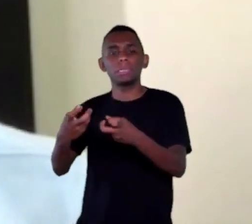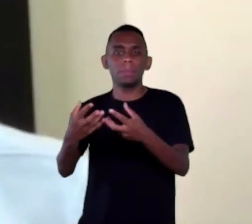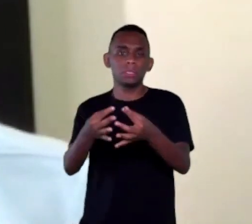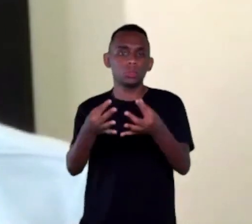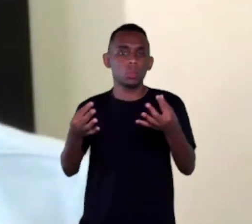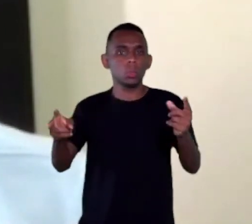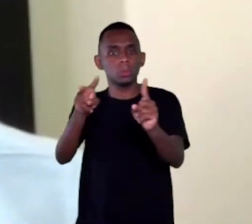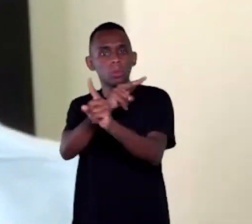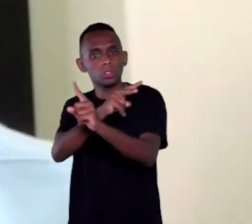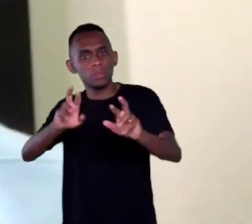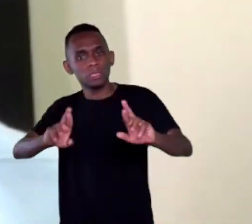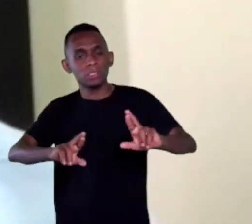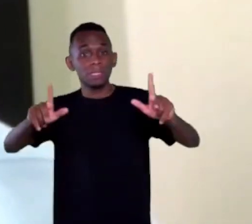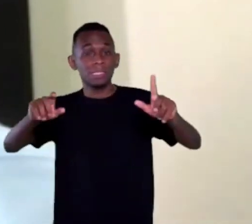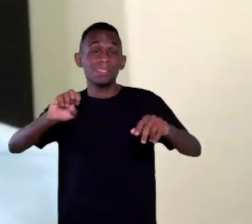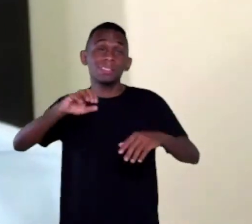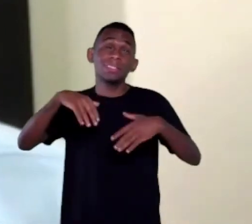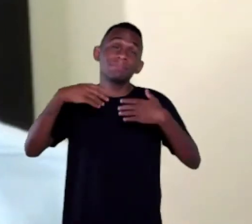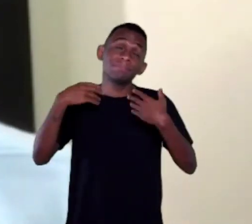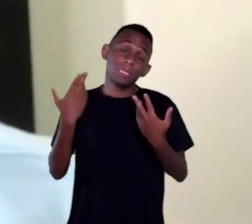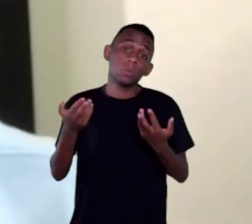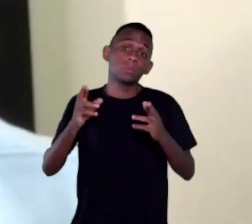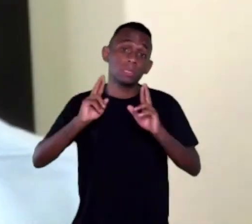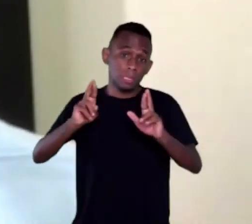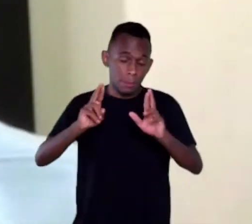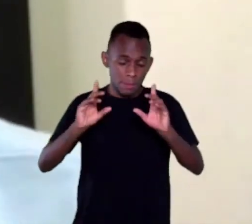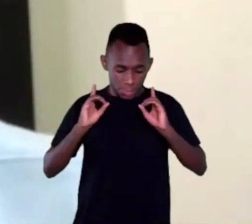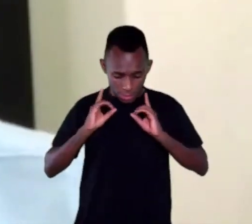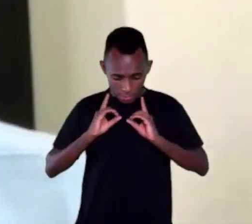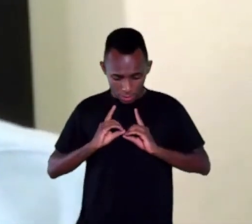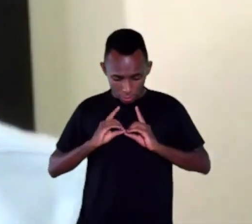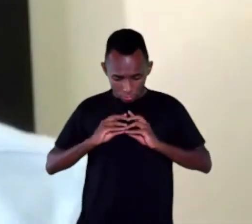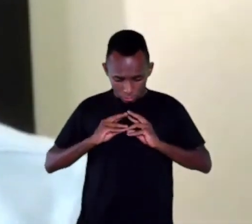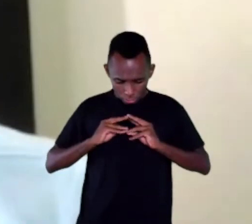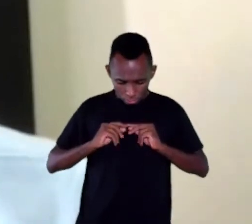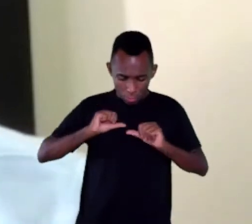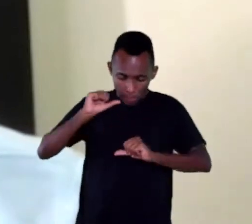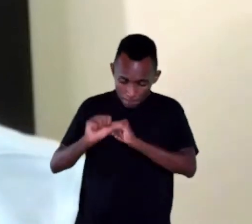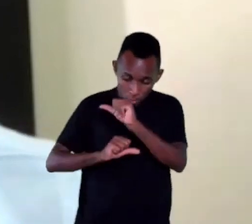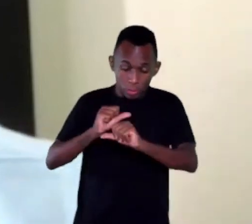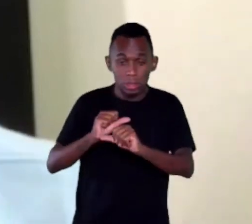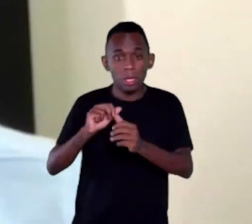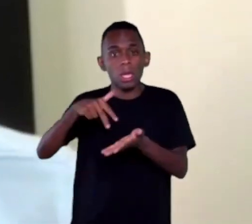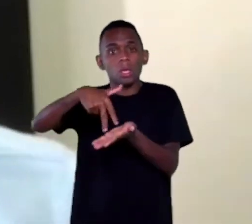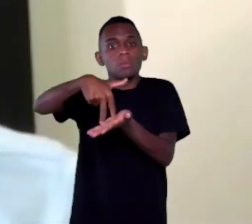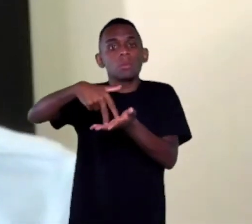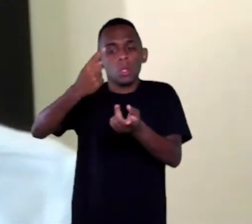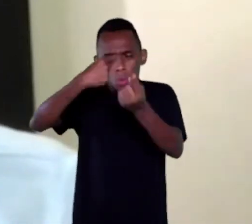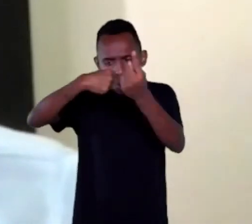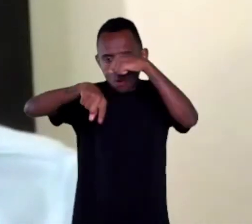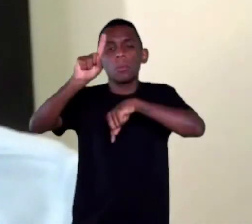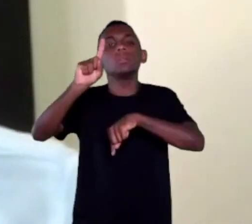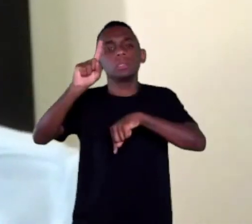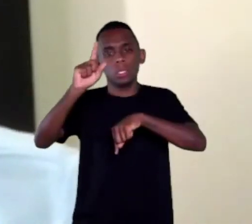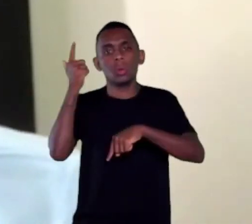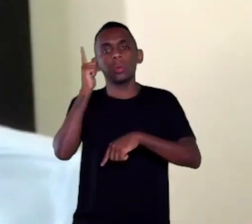não fosse a minha depressão, não existiria o Magela de hoje. Então, que bom que existiu, que bom que eu